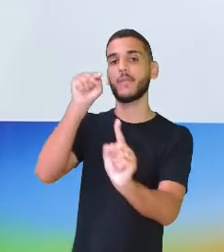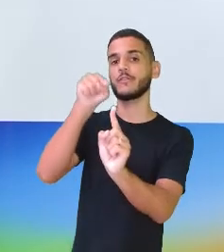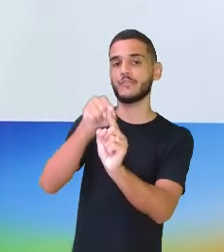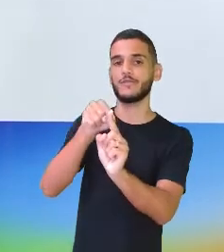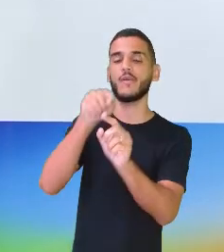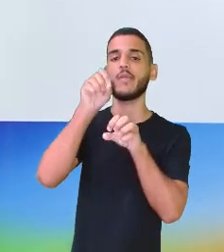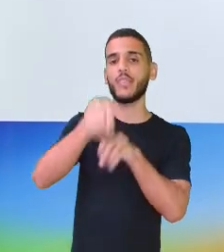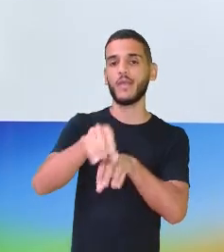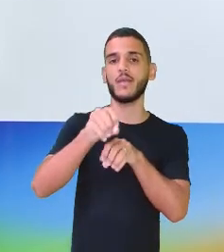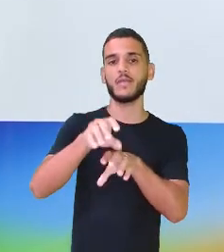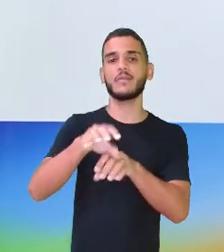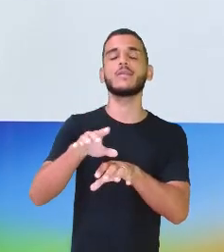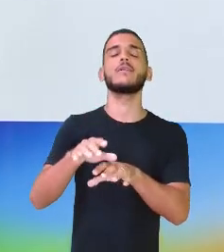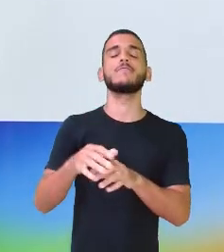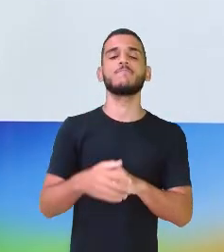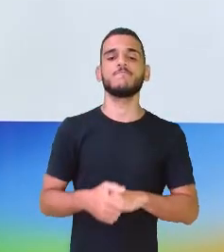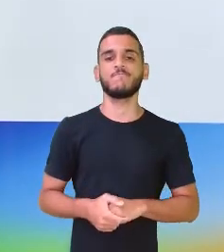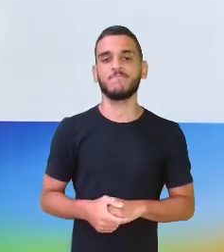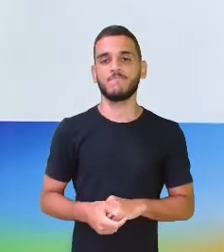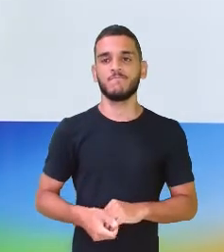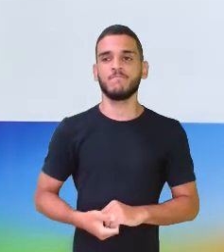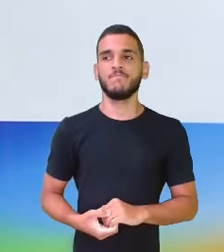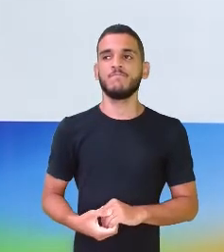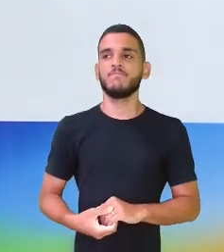educação especial. Então, vamos lá.